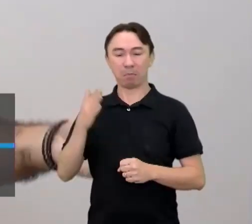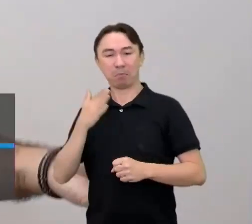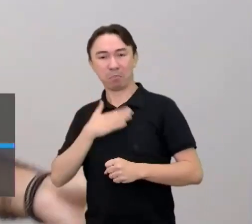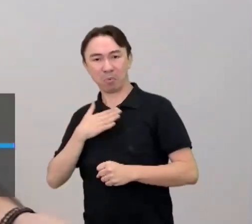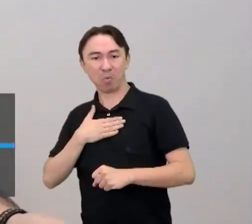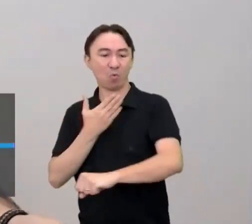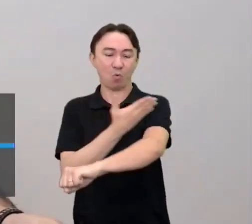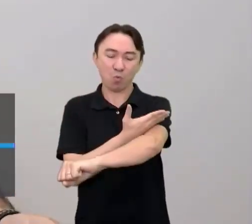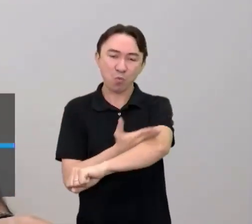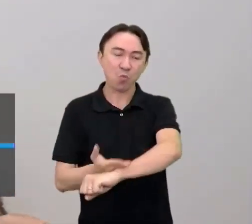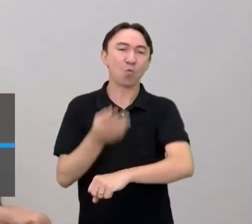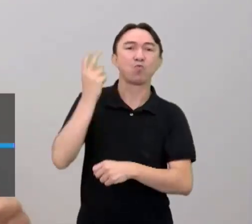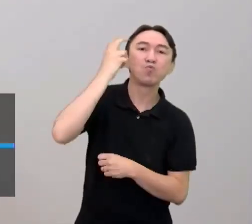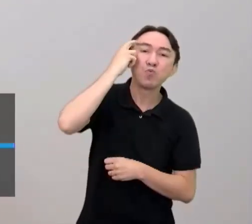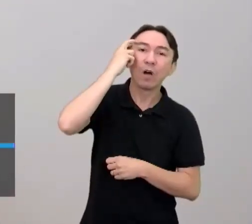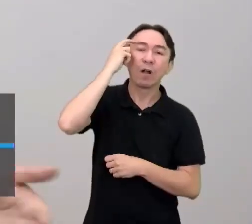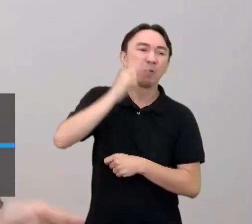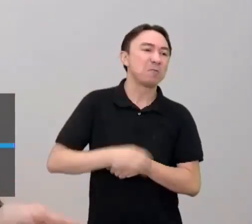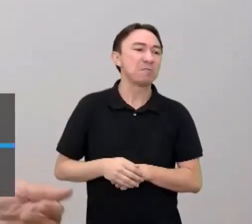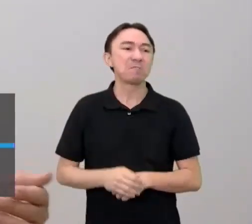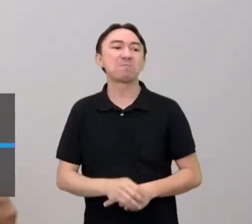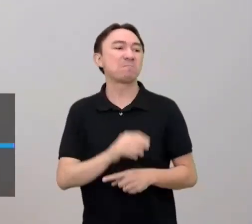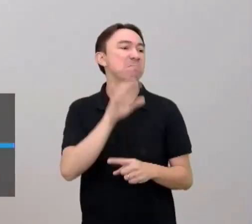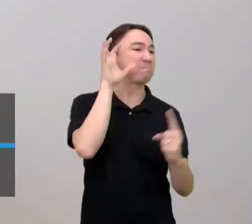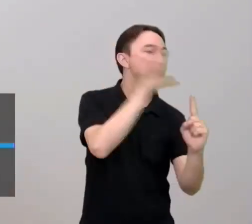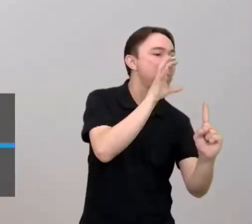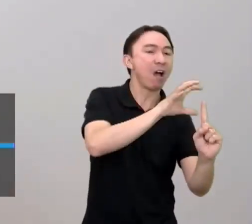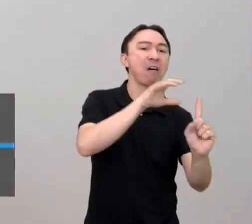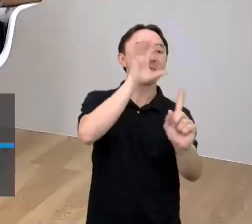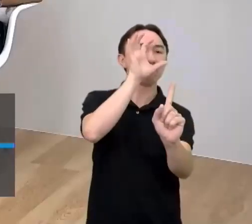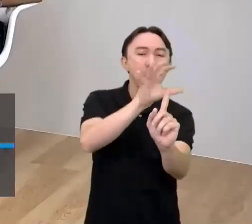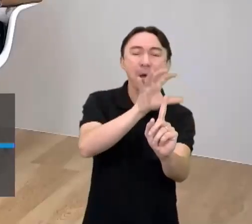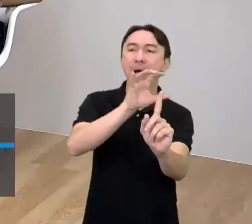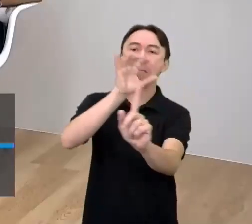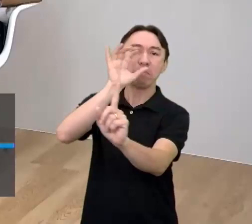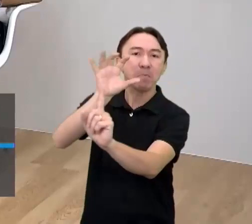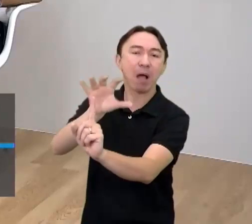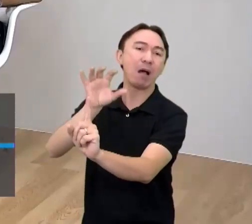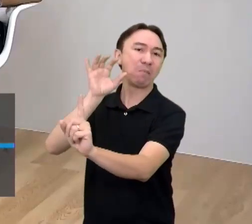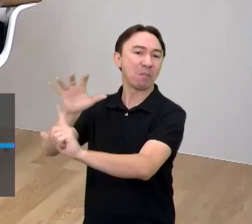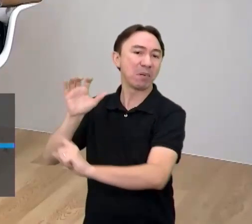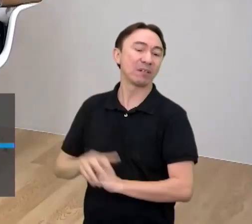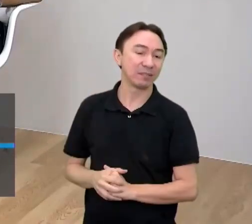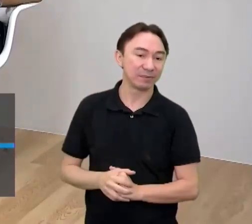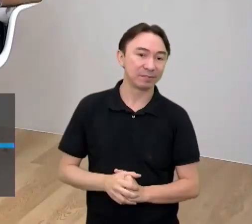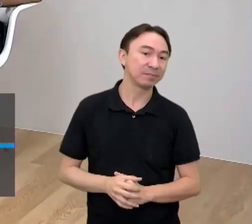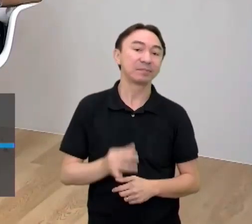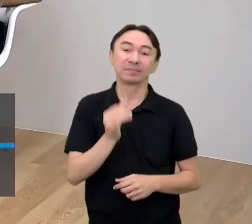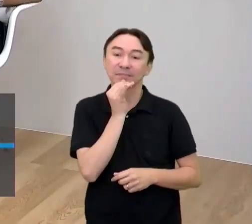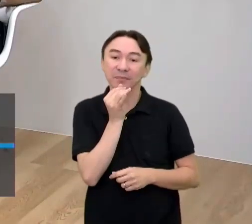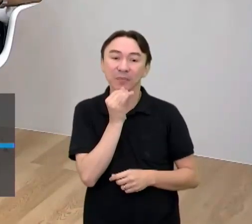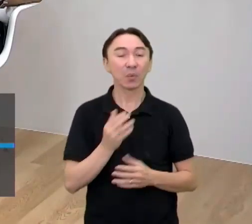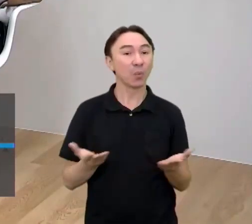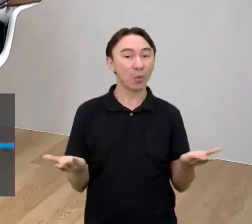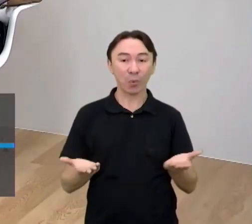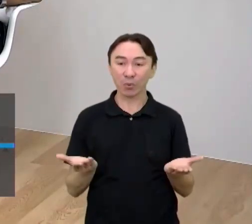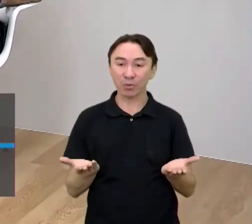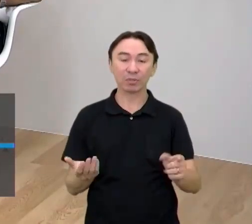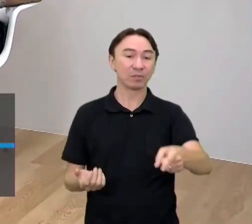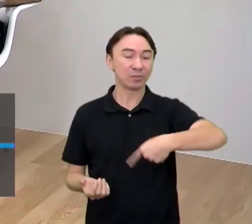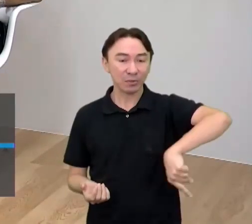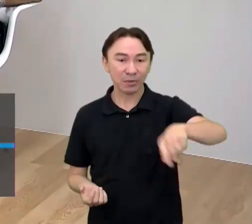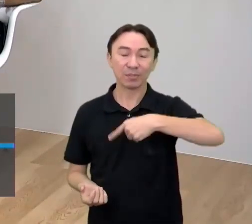hábitos culturais. Sim. Não é à toa, né, Anderson, que nós estamos aqui falando uma língua europeia, que é o português.